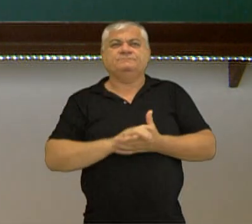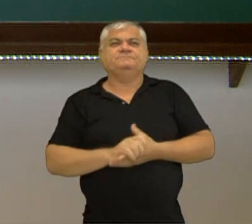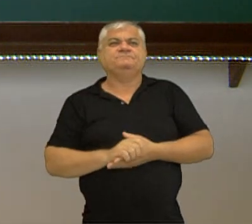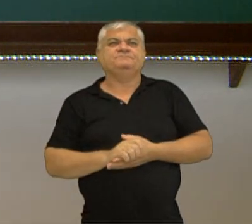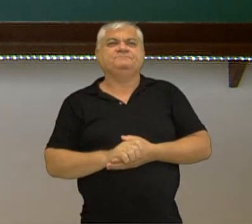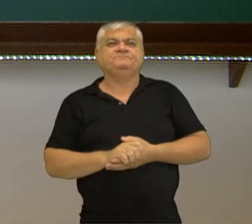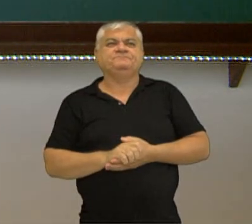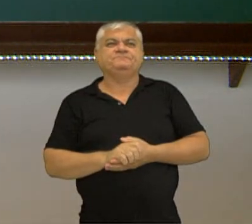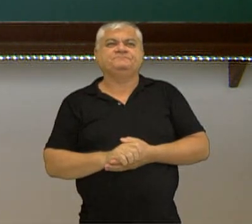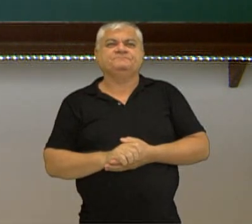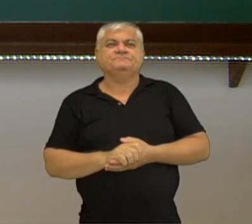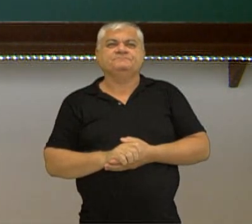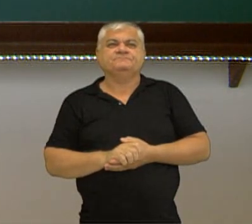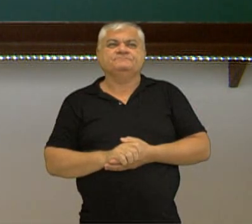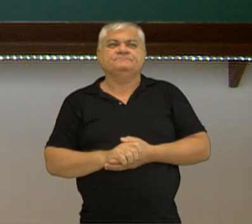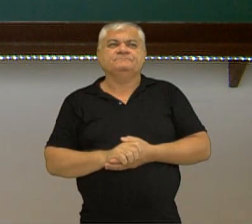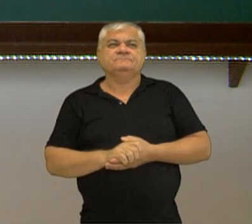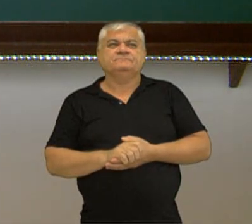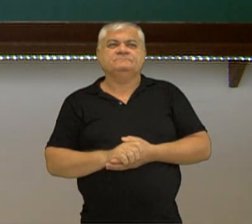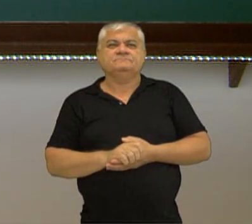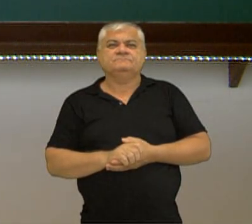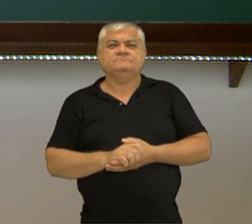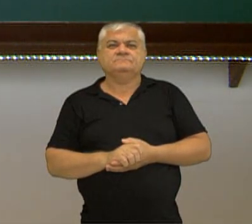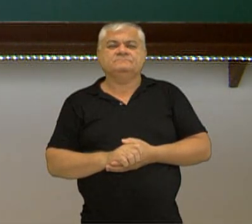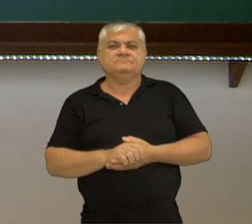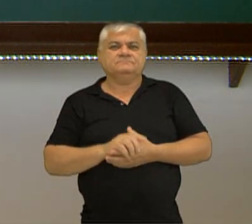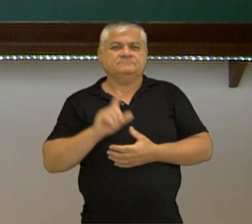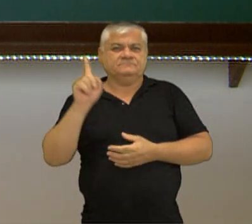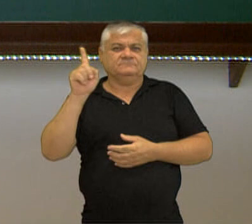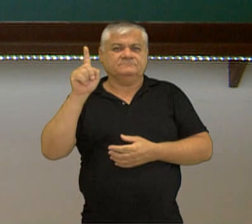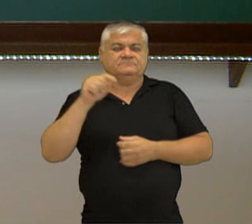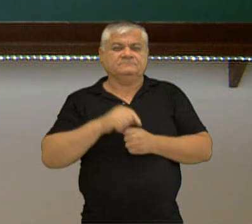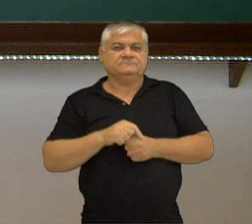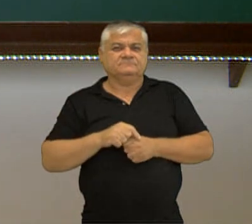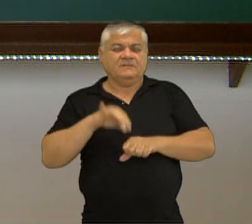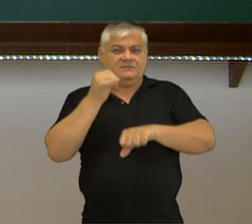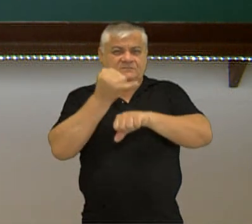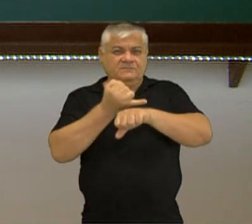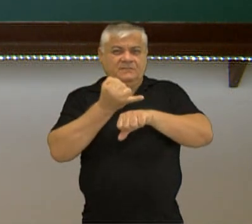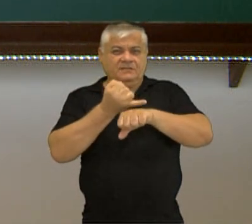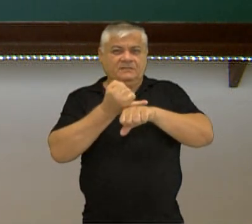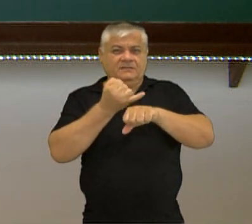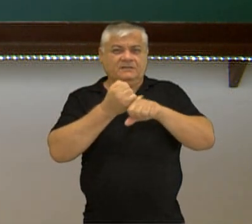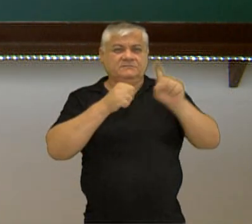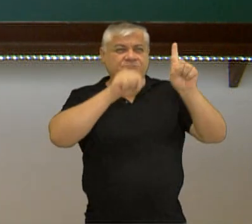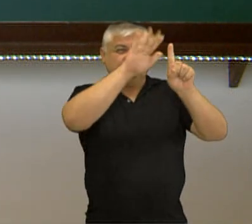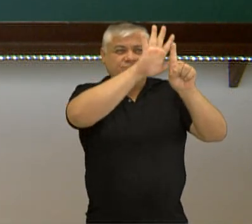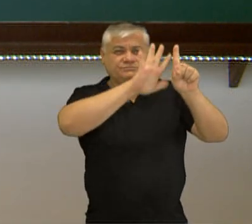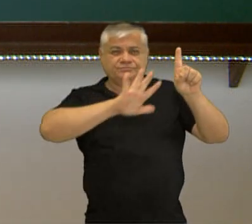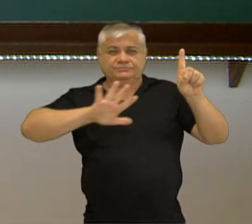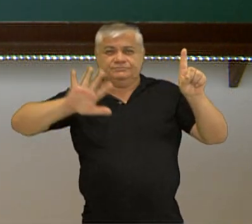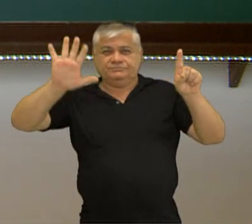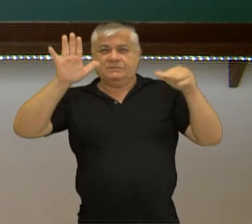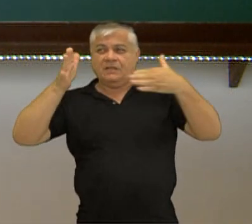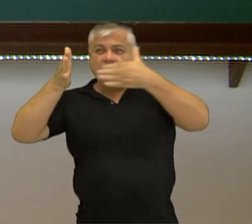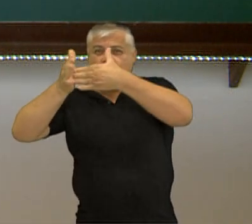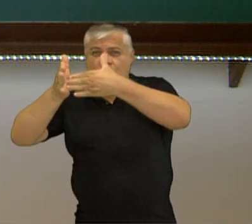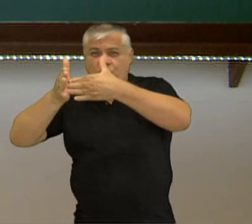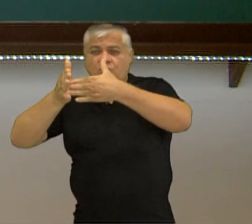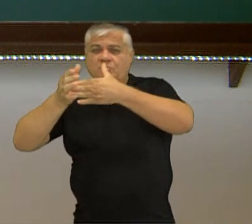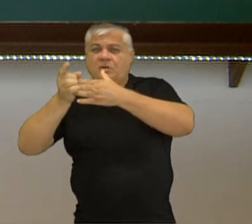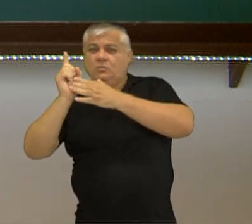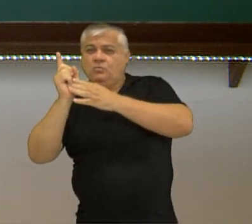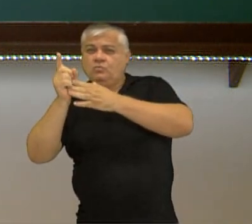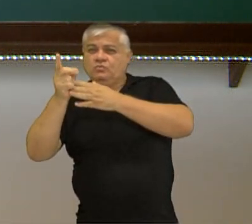aqui, pessoal, o que acontece? Os metais, eles têm uma particularidade, eles vão ter lá na última camada 1, 2